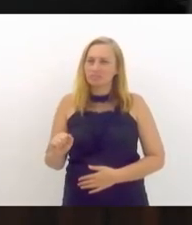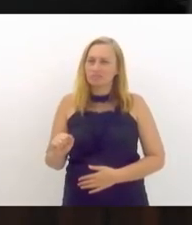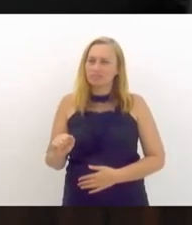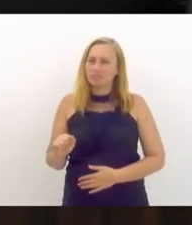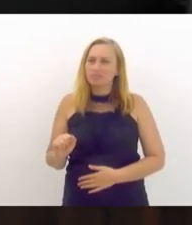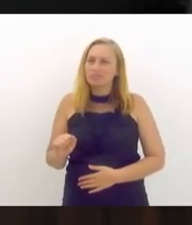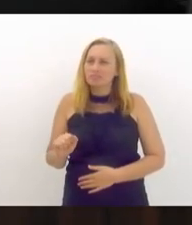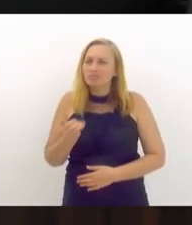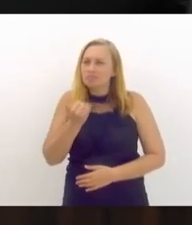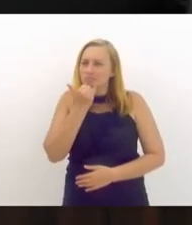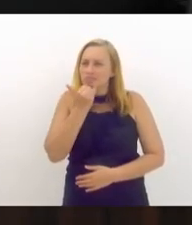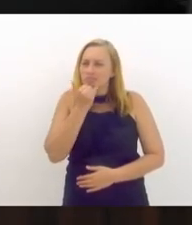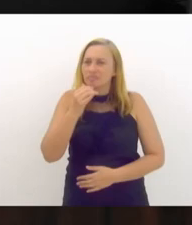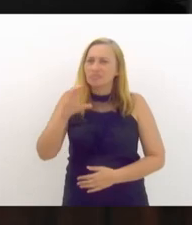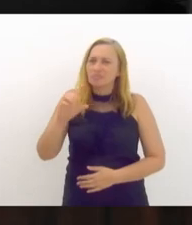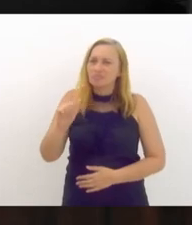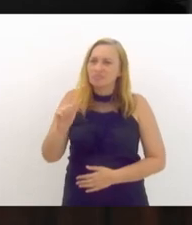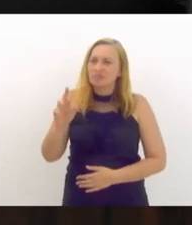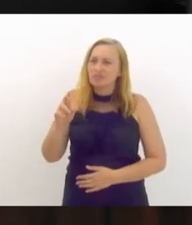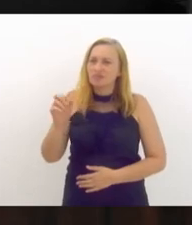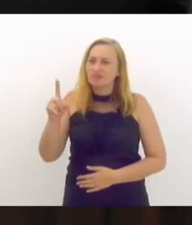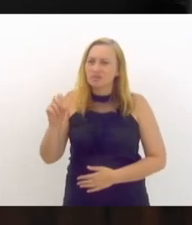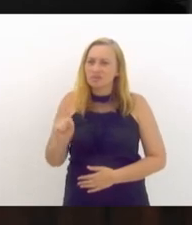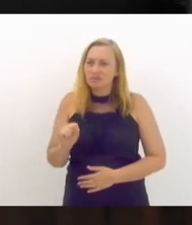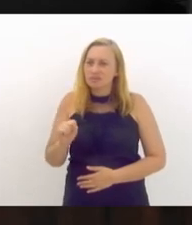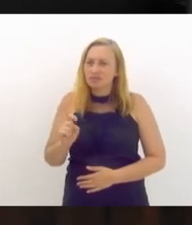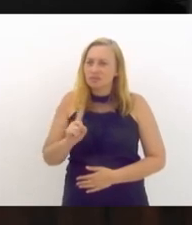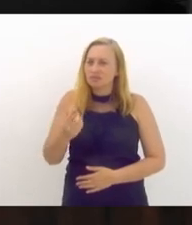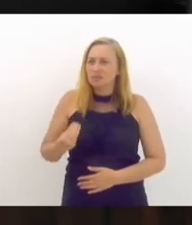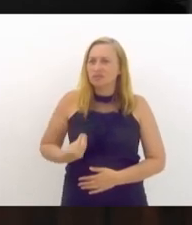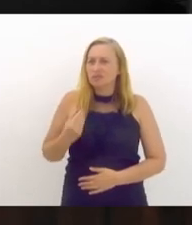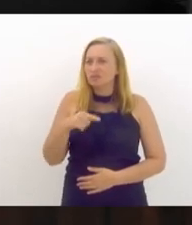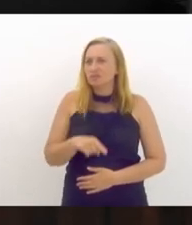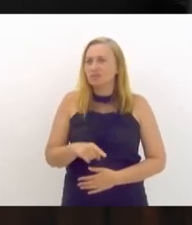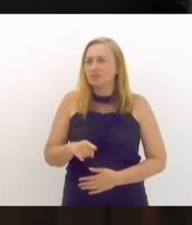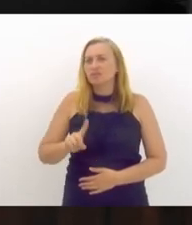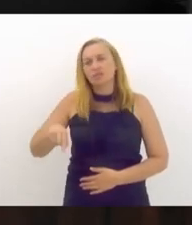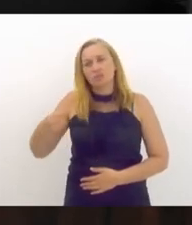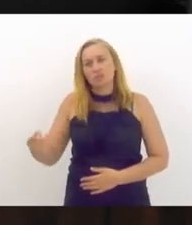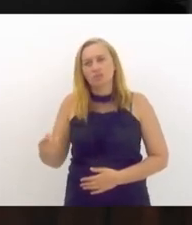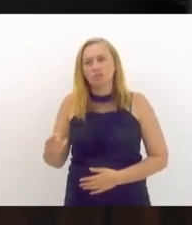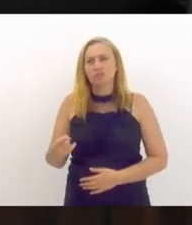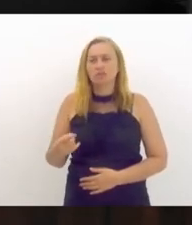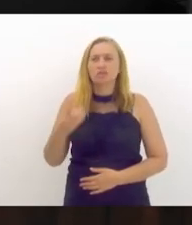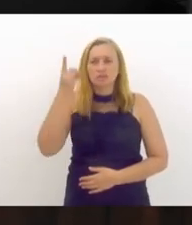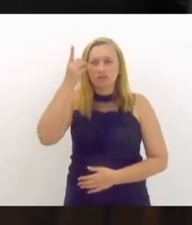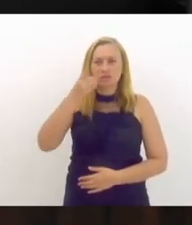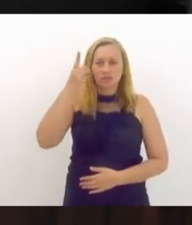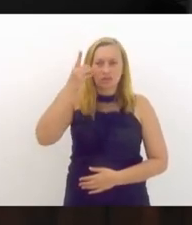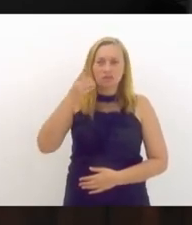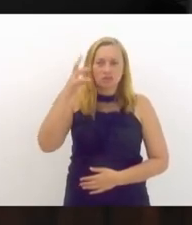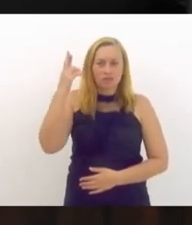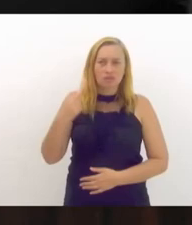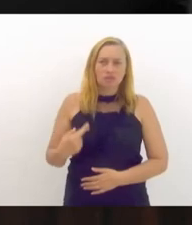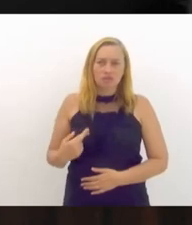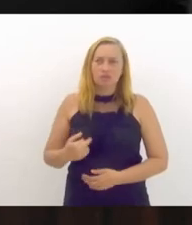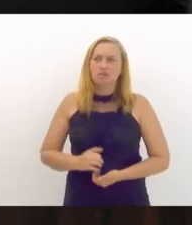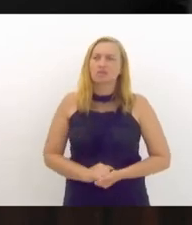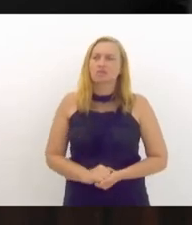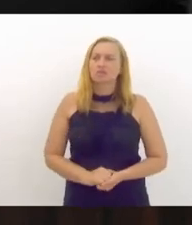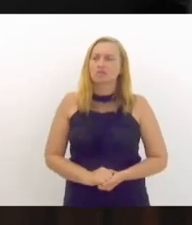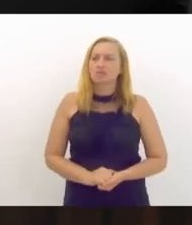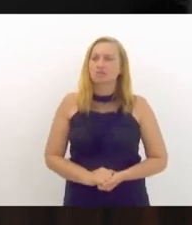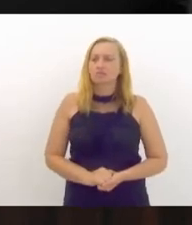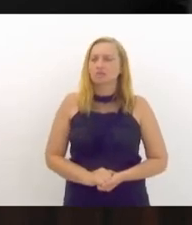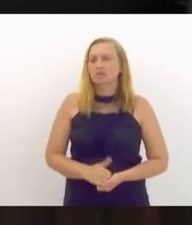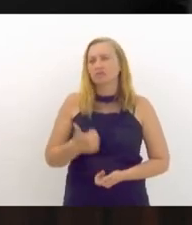Oh, perdão, Carla Machado. Não se encontrando presente. Próxima oradora inscrita é a nobre deputada Renata Souza.